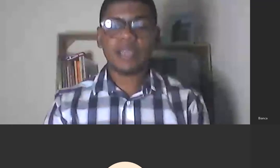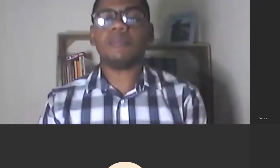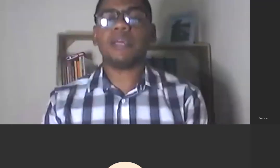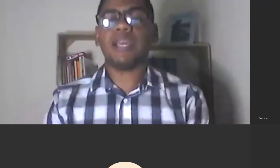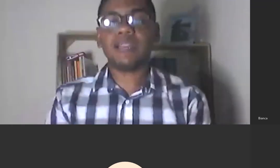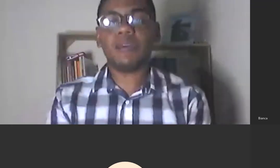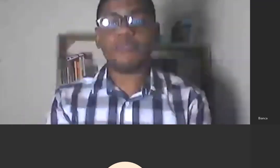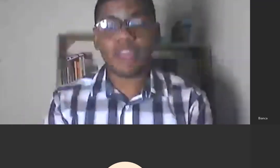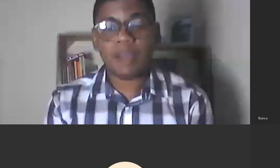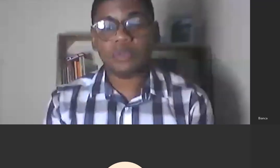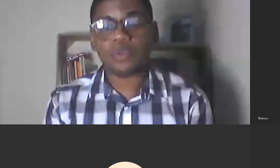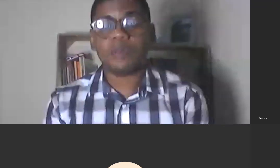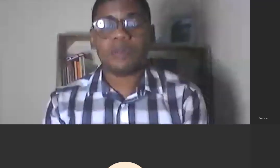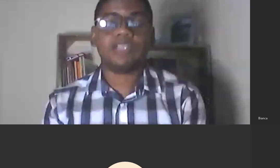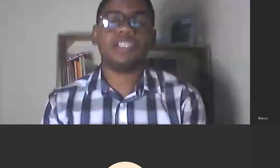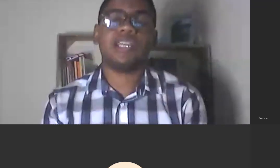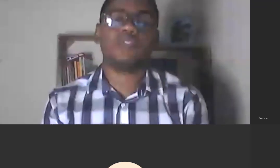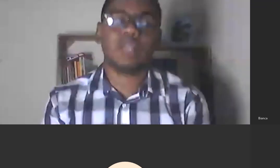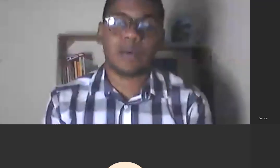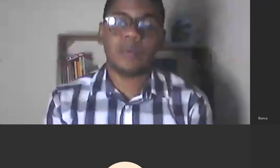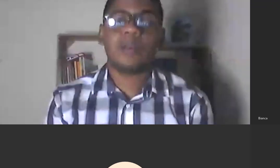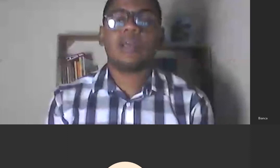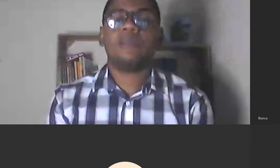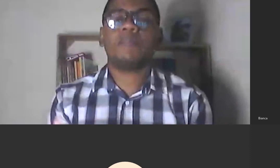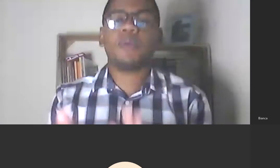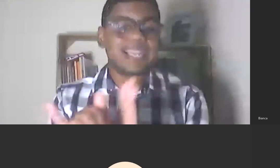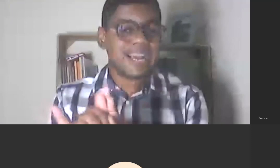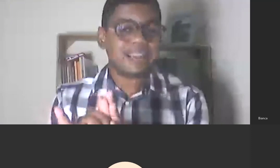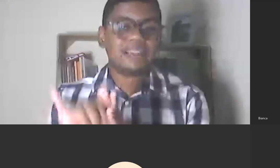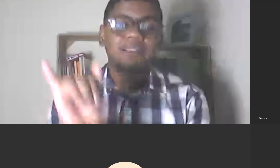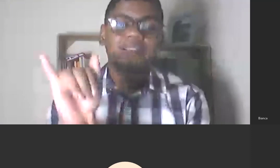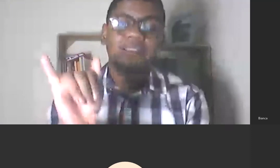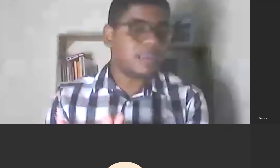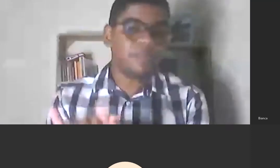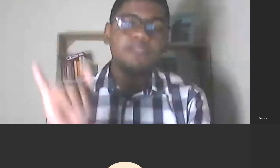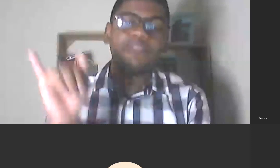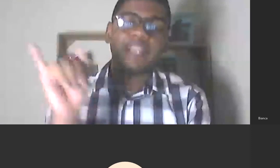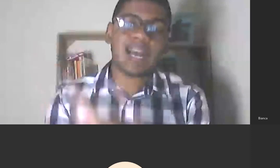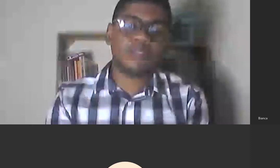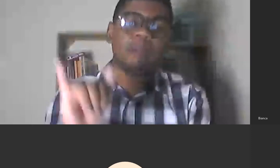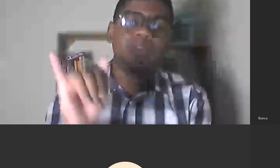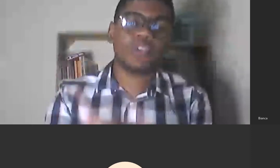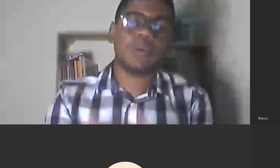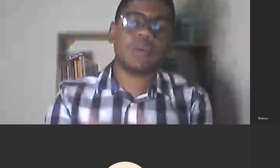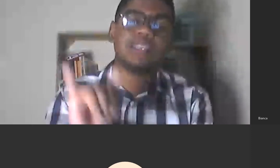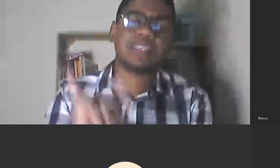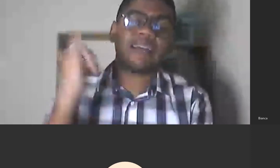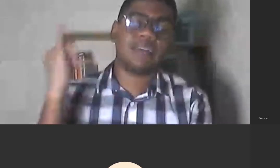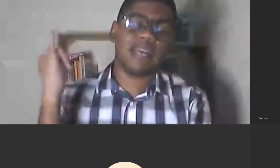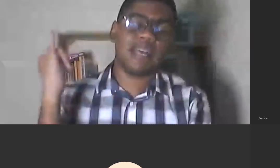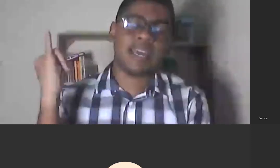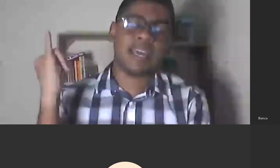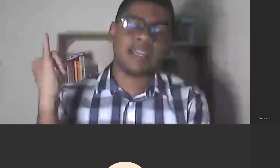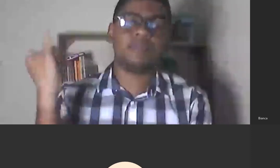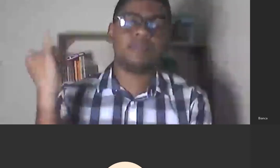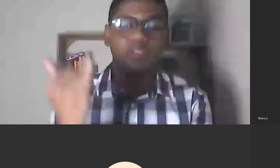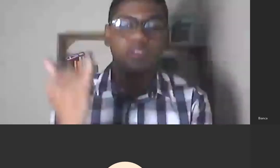Ok? Então, esse é um verbo totalmente direcional. Polegar sempre virado para a pessoa que